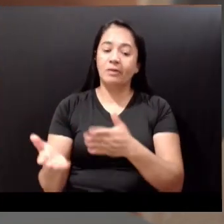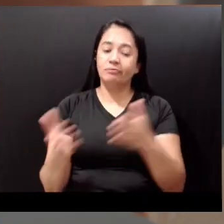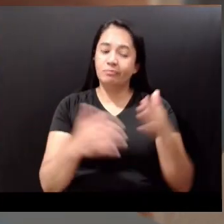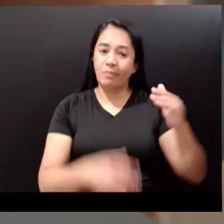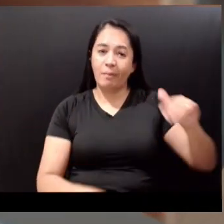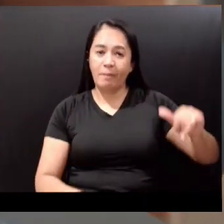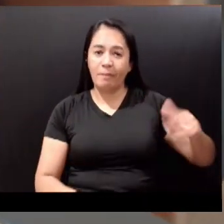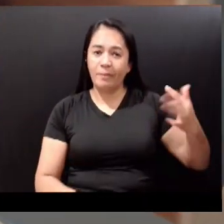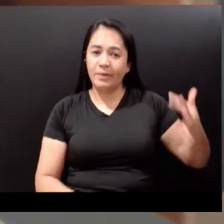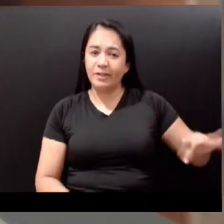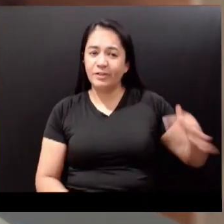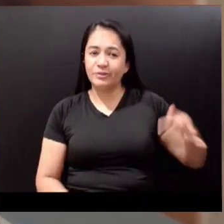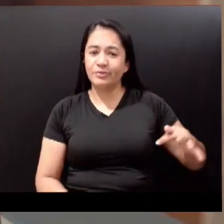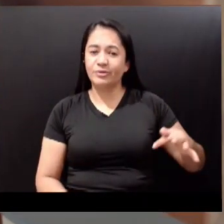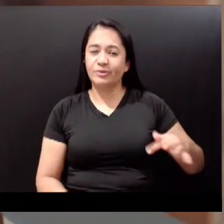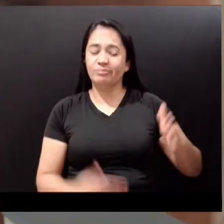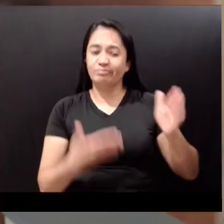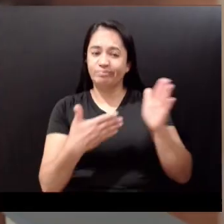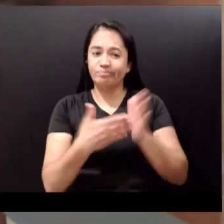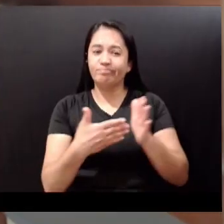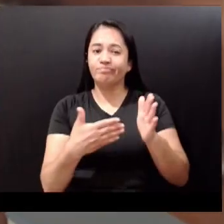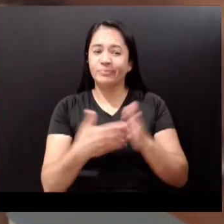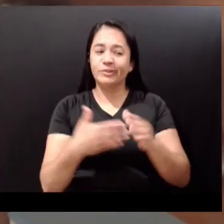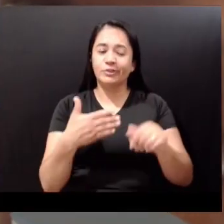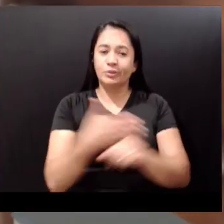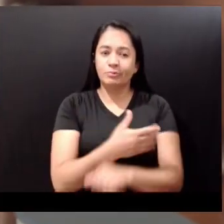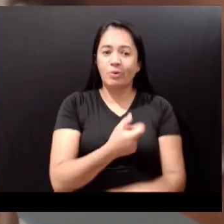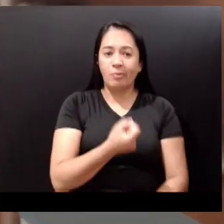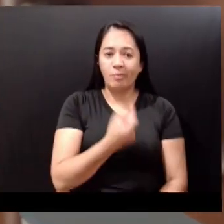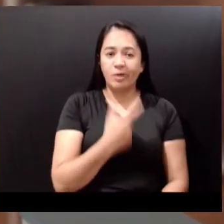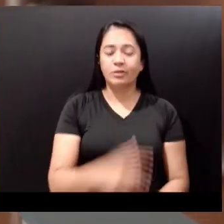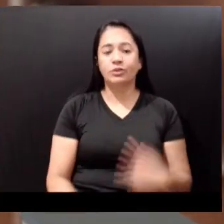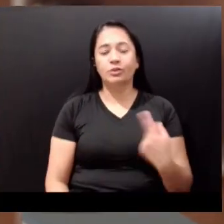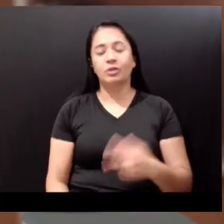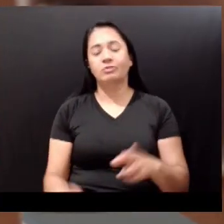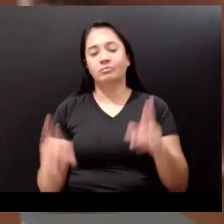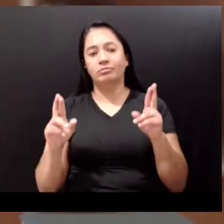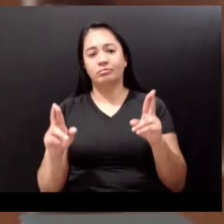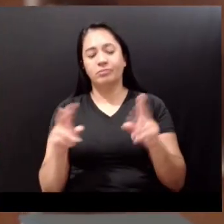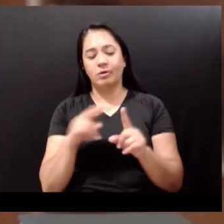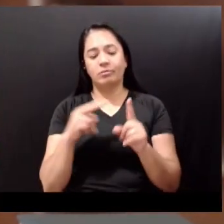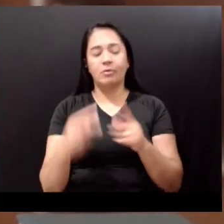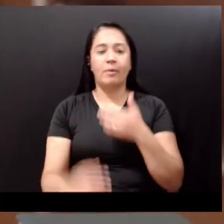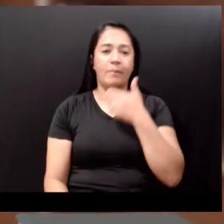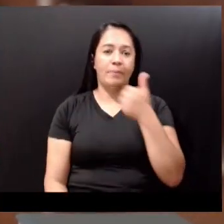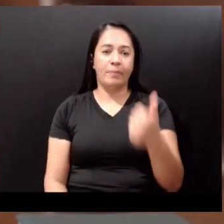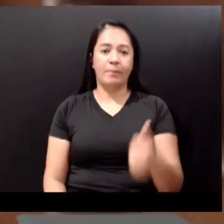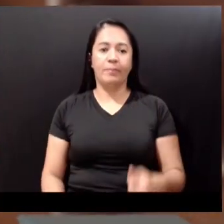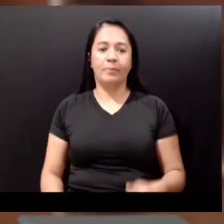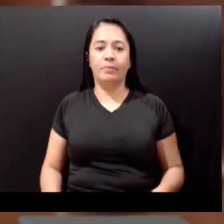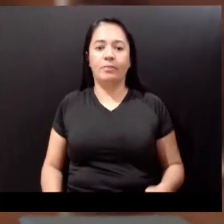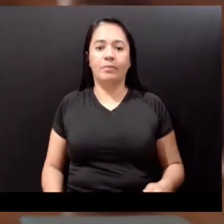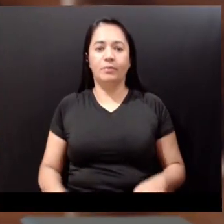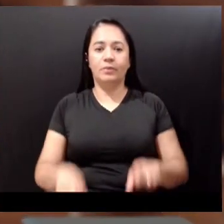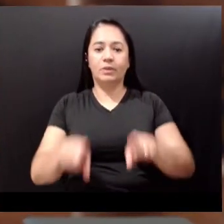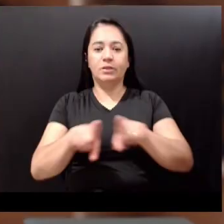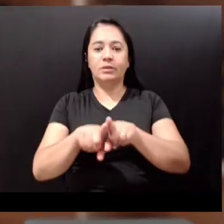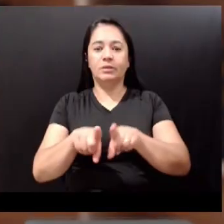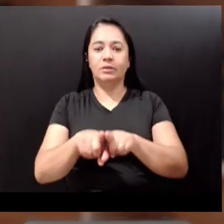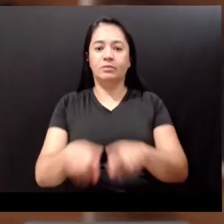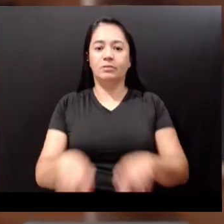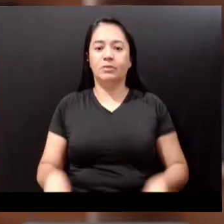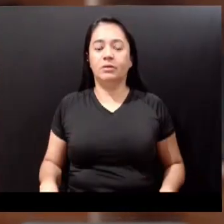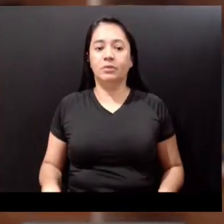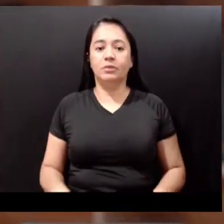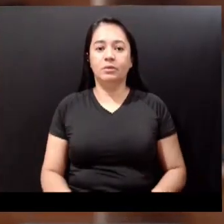para dor, ainda a gente tem uma limitação de acesso a medicações e a gente espera que essa visibilidade melhore isso. E também